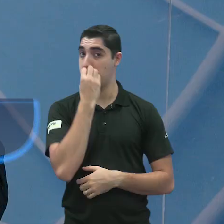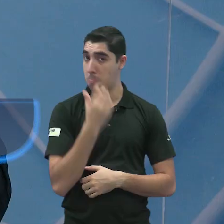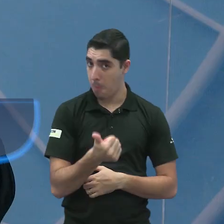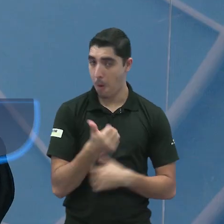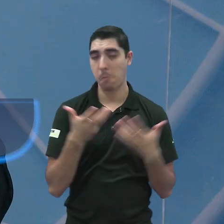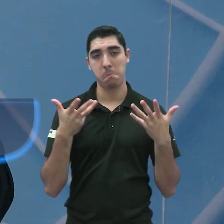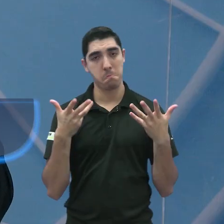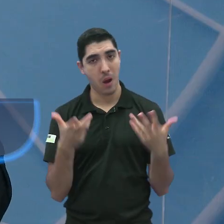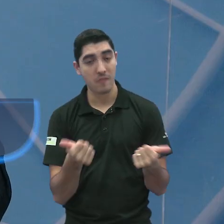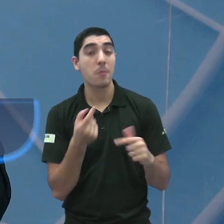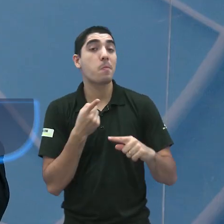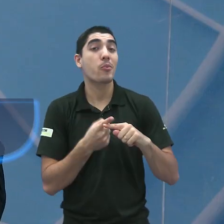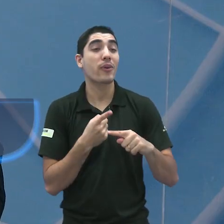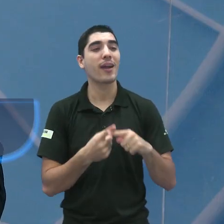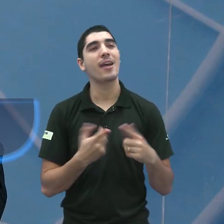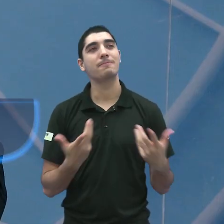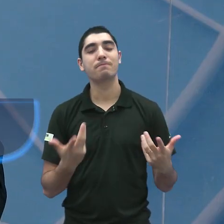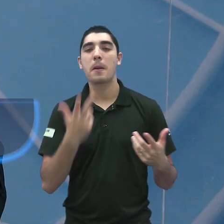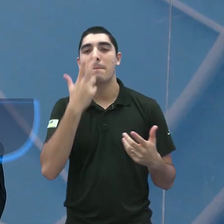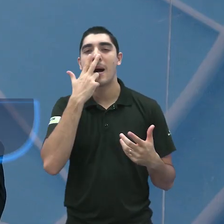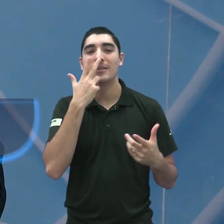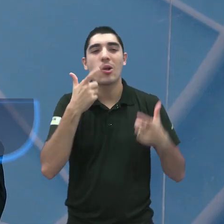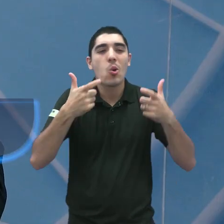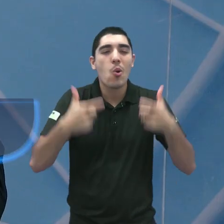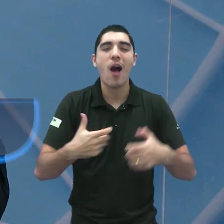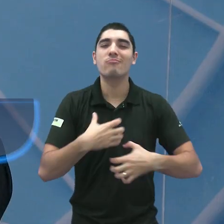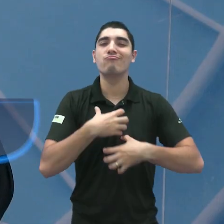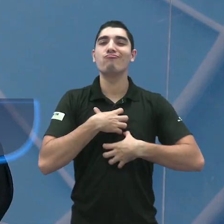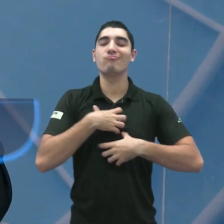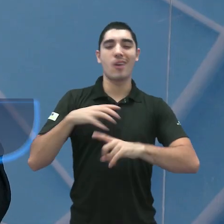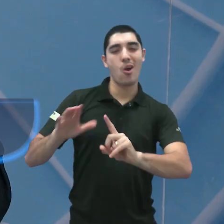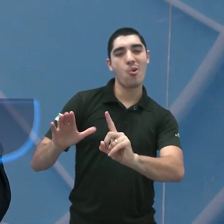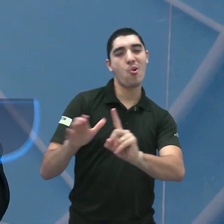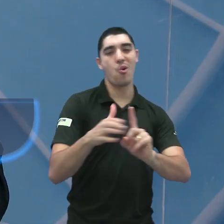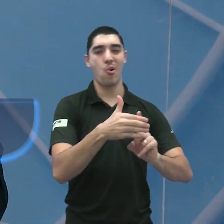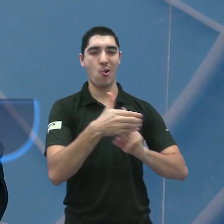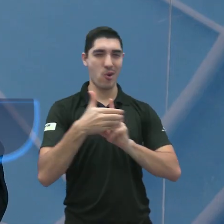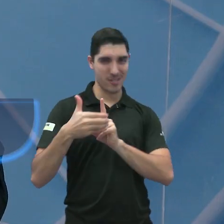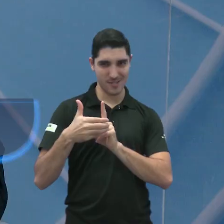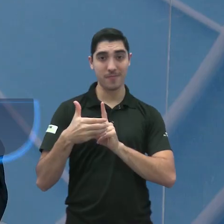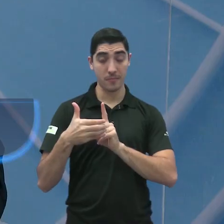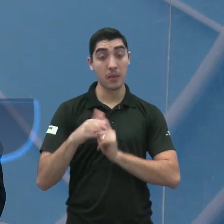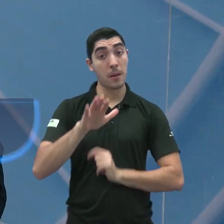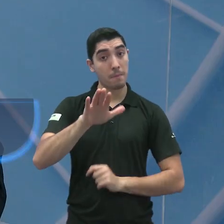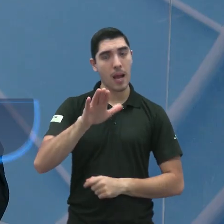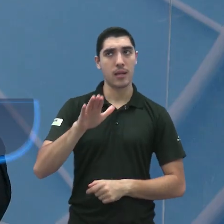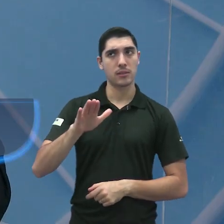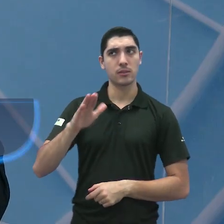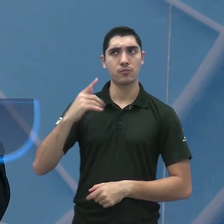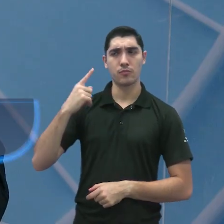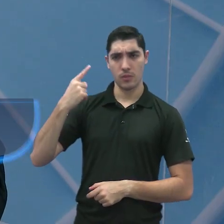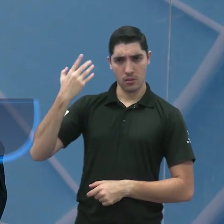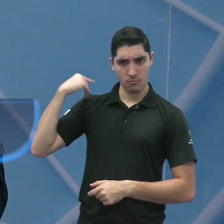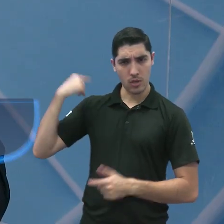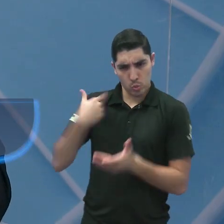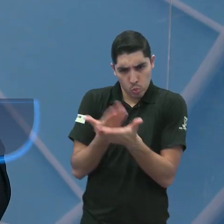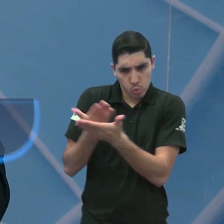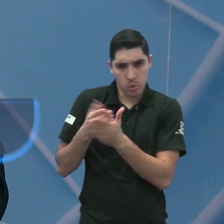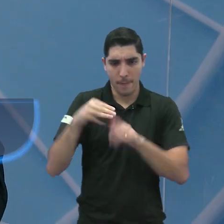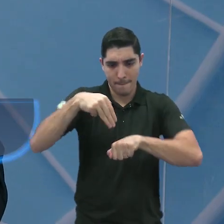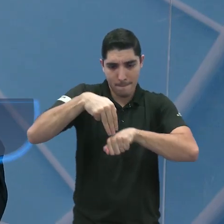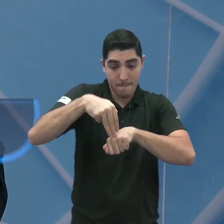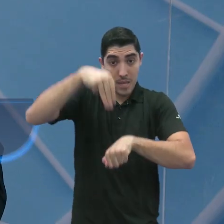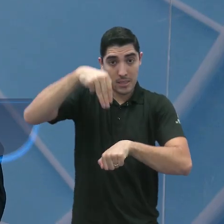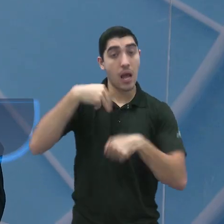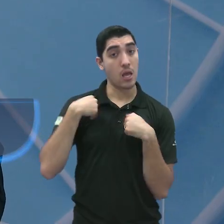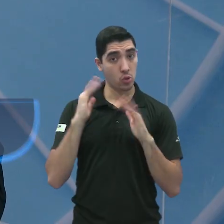é algo incrível, porque torna o ambiente muito mais acolhedor. Mas, recentemente, durante o mestrado, eu